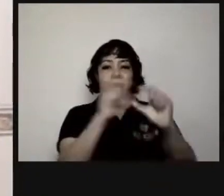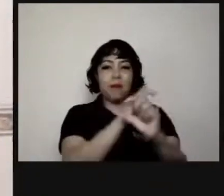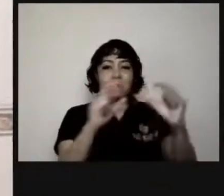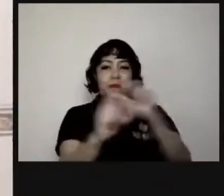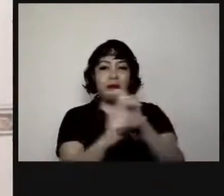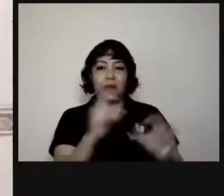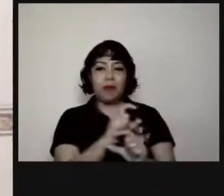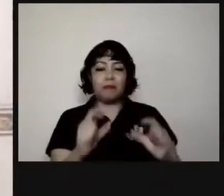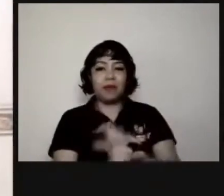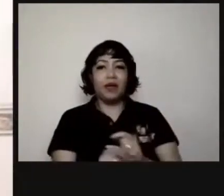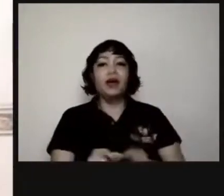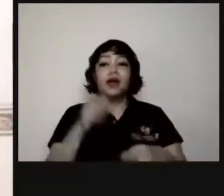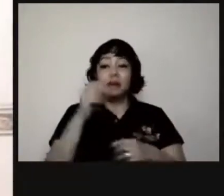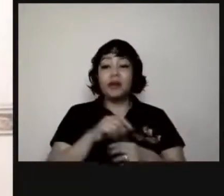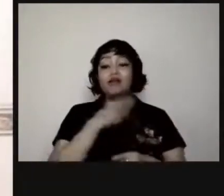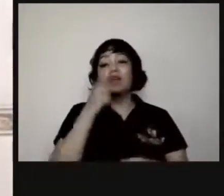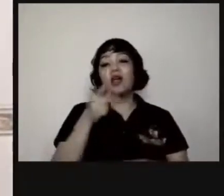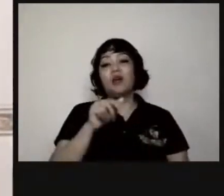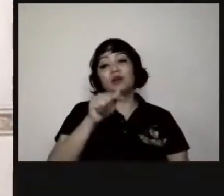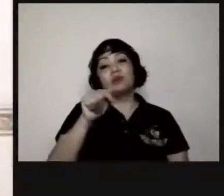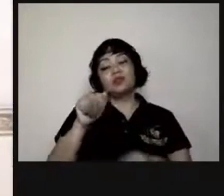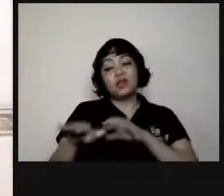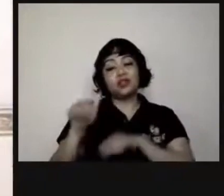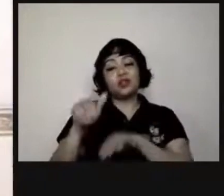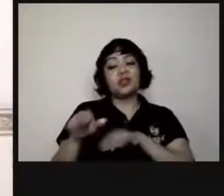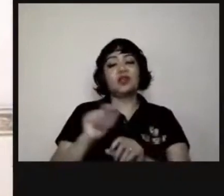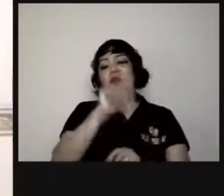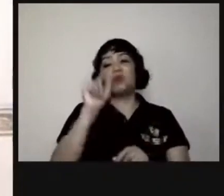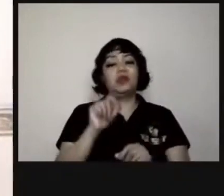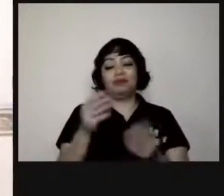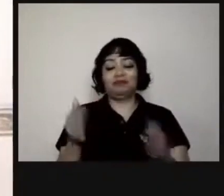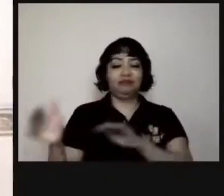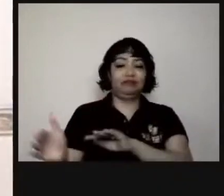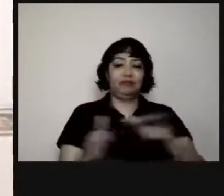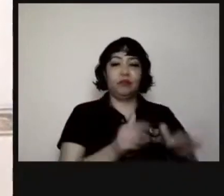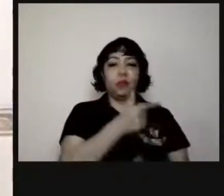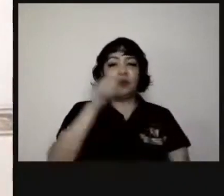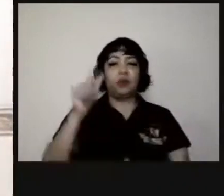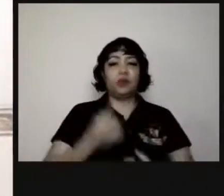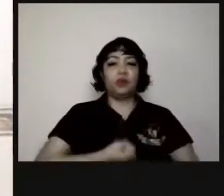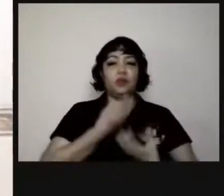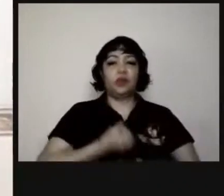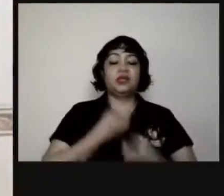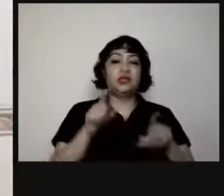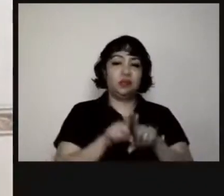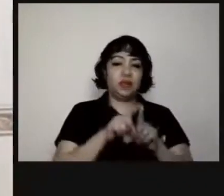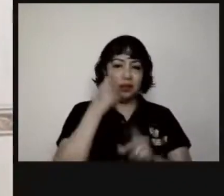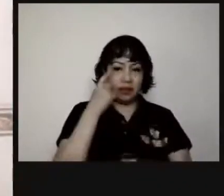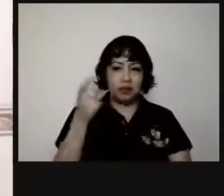ela. E uma outra poesia, essa também é muito interessante, que ela coloca,